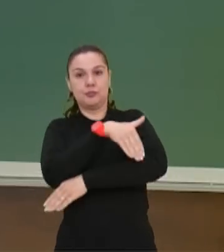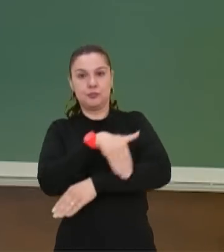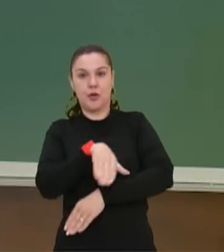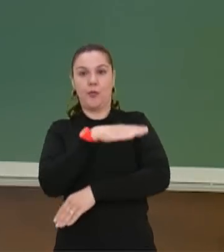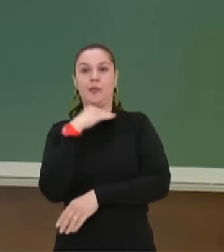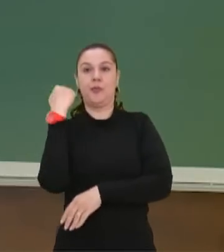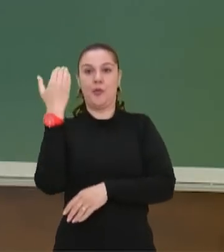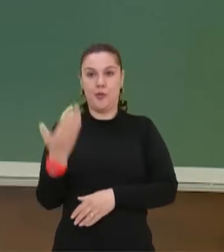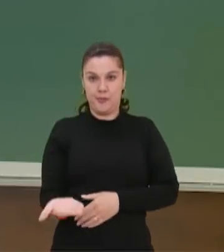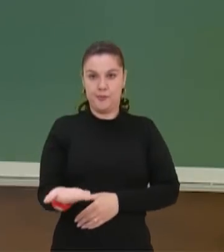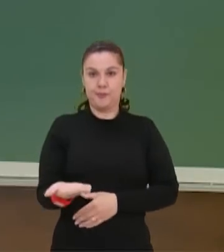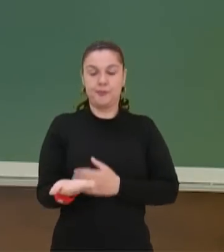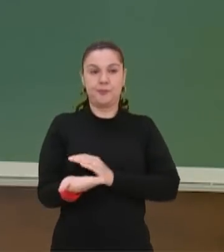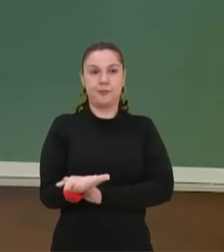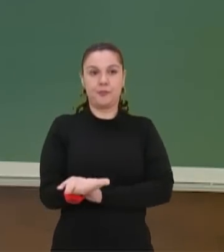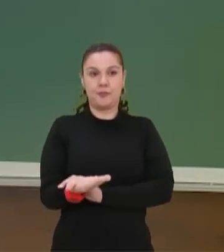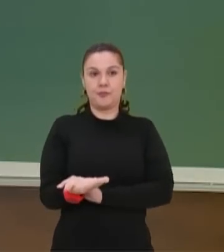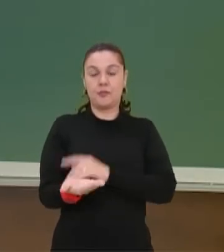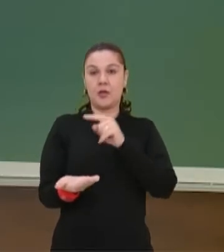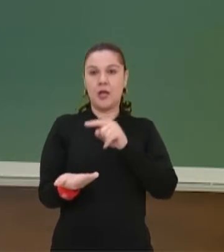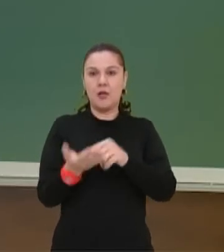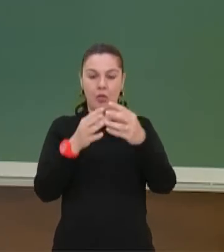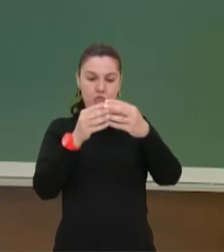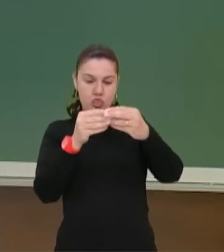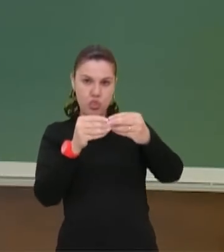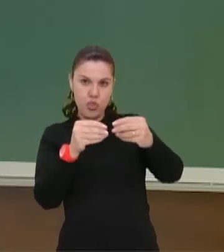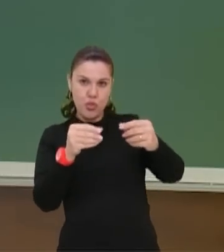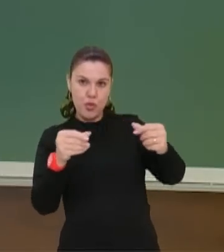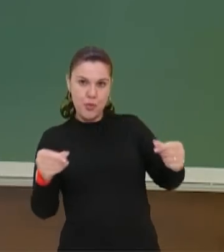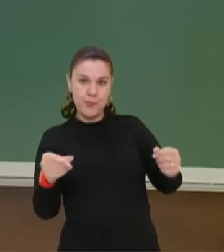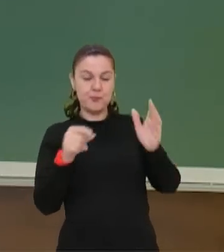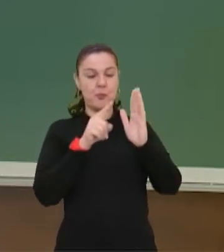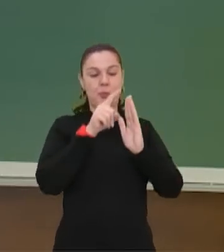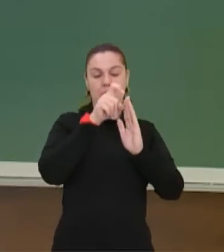morto. Ele vai passar por um processo de decomposição. As